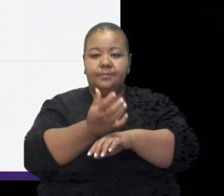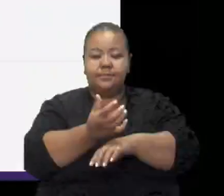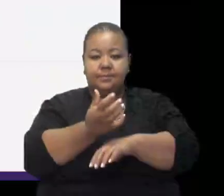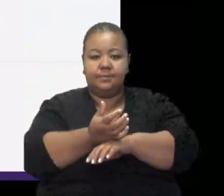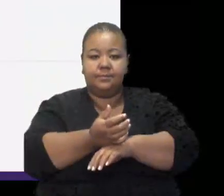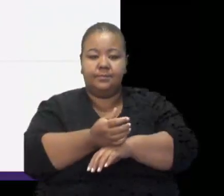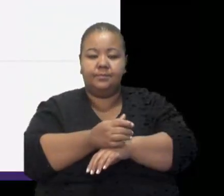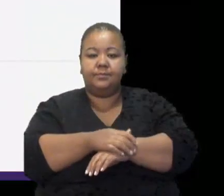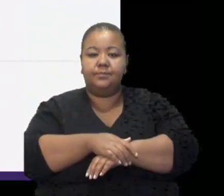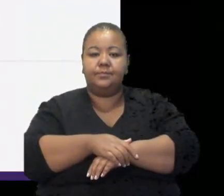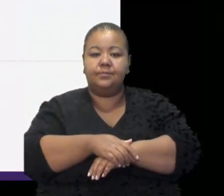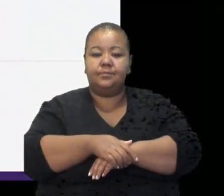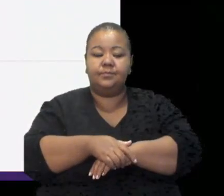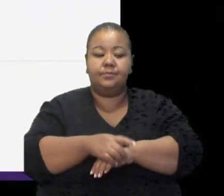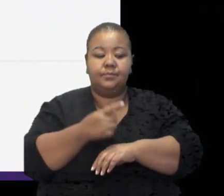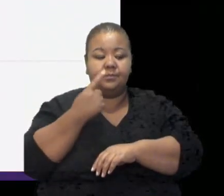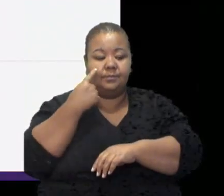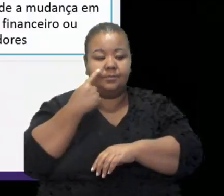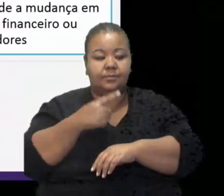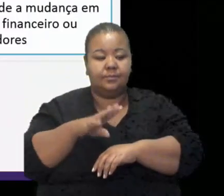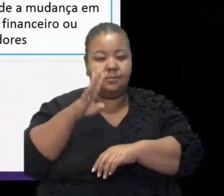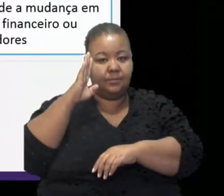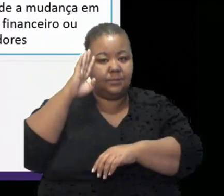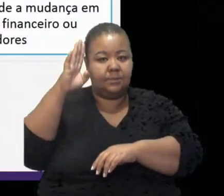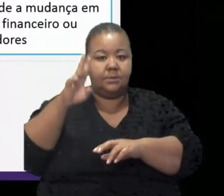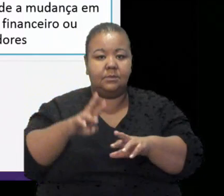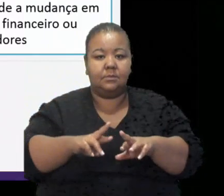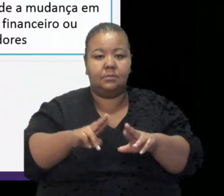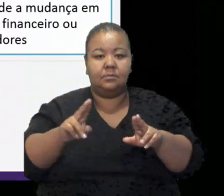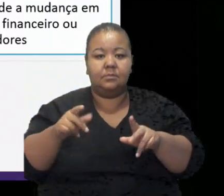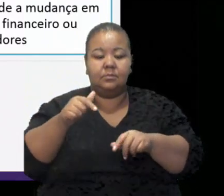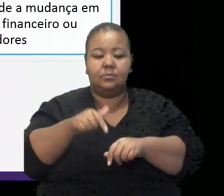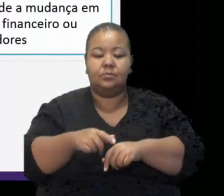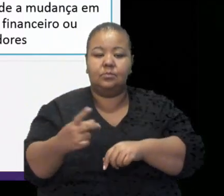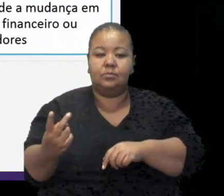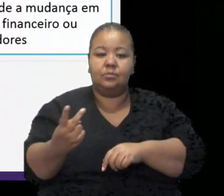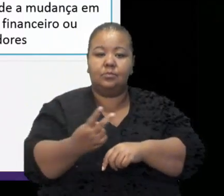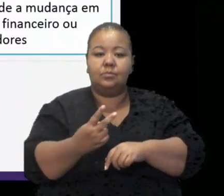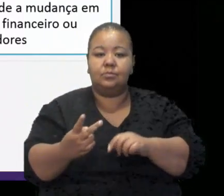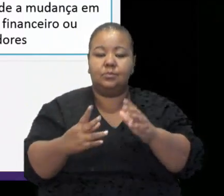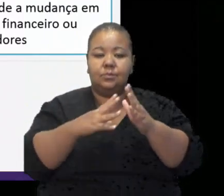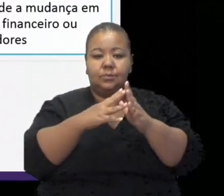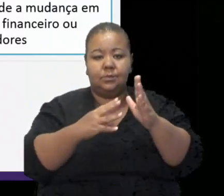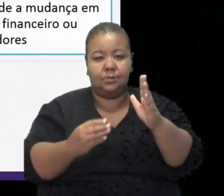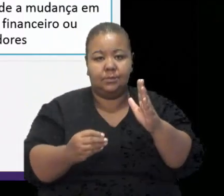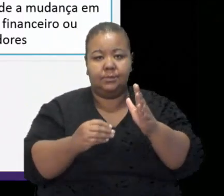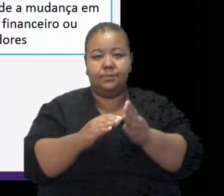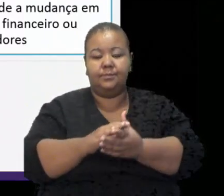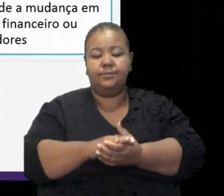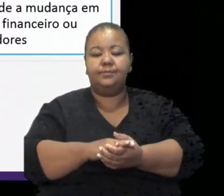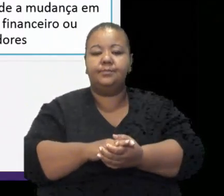materiais. Então, olha as principais diferenças aqui entre os dois modelos.